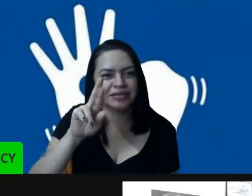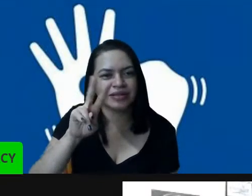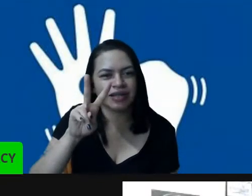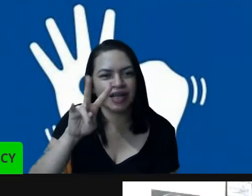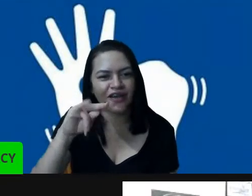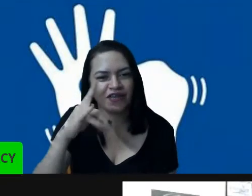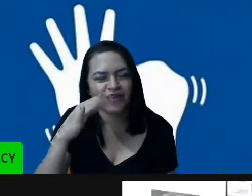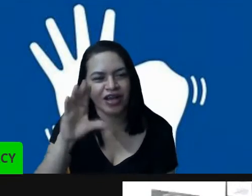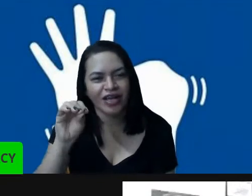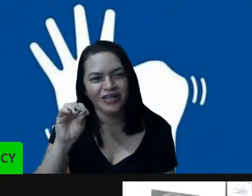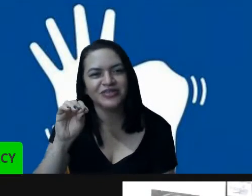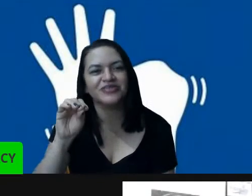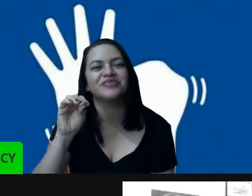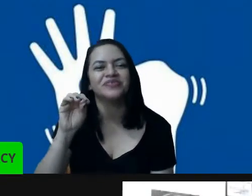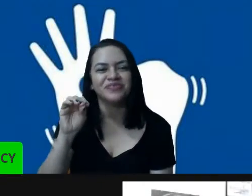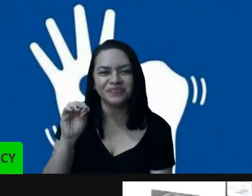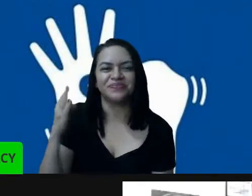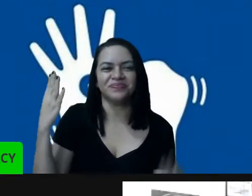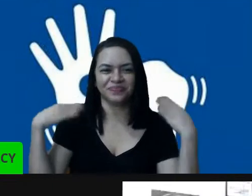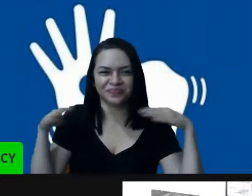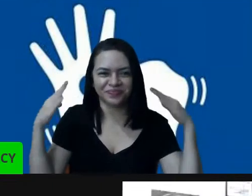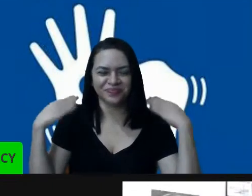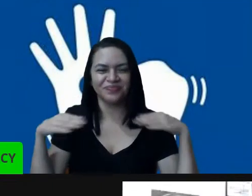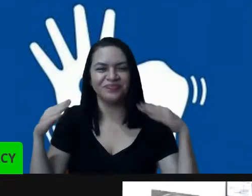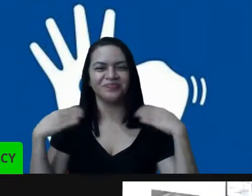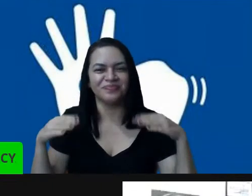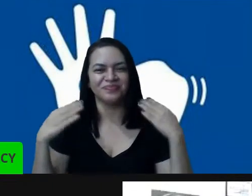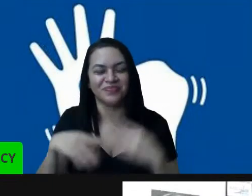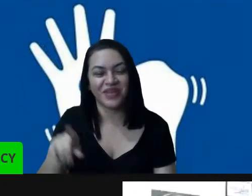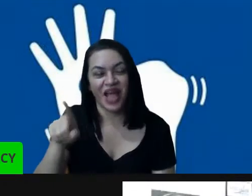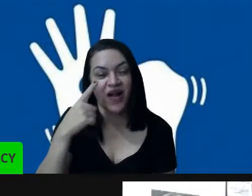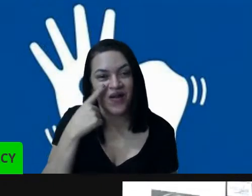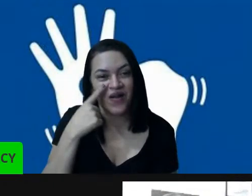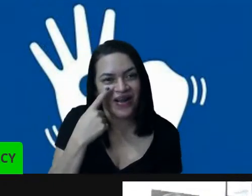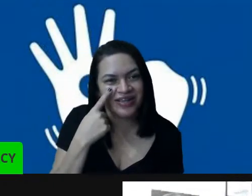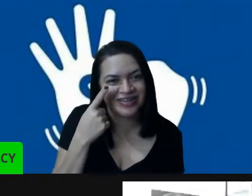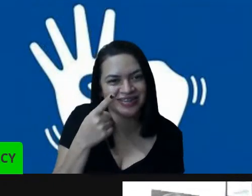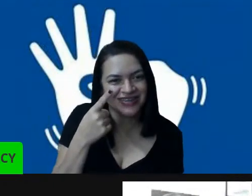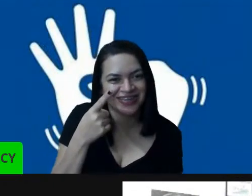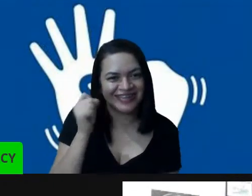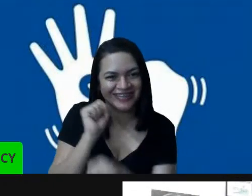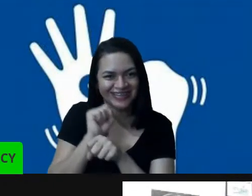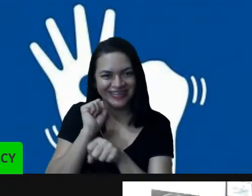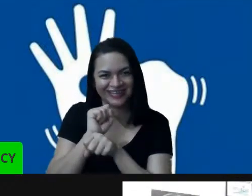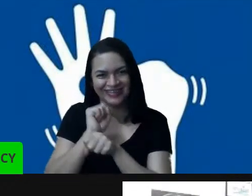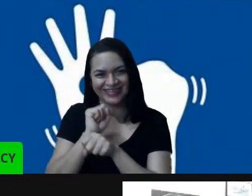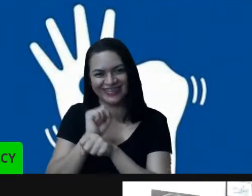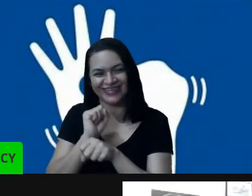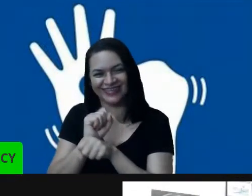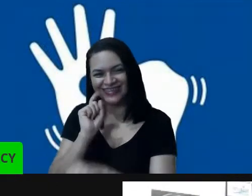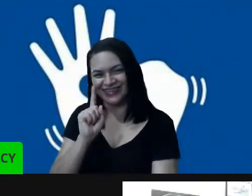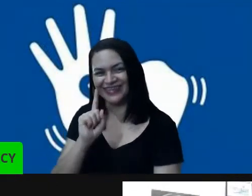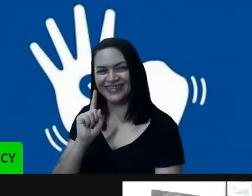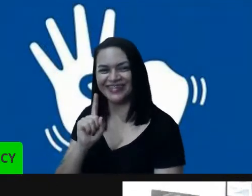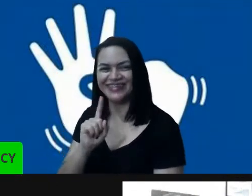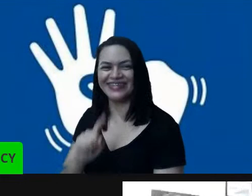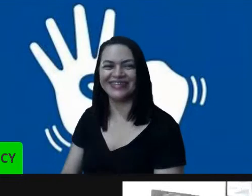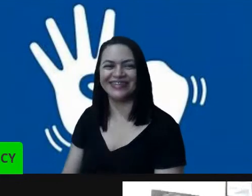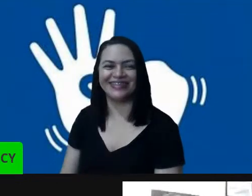Beatriz Carvalho. Agora que ela sabe que tem isso aqui, ela vai. Pode esperar, viu? Pode esperar. O